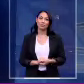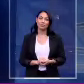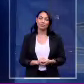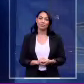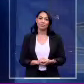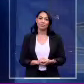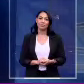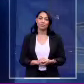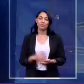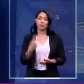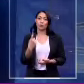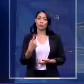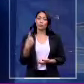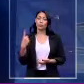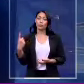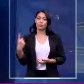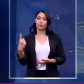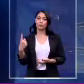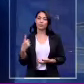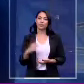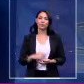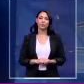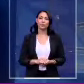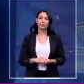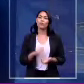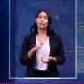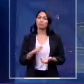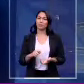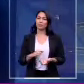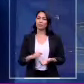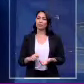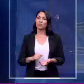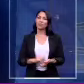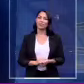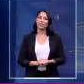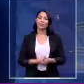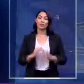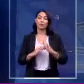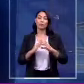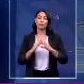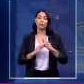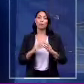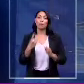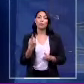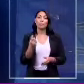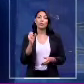é número 11. Vai anotando, é o concurso